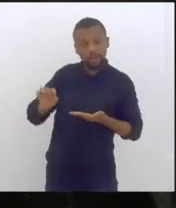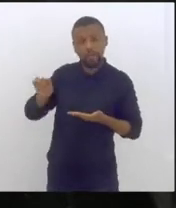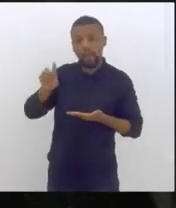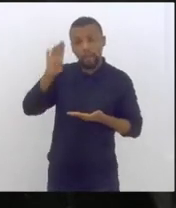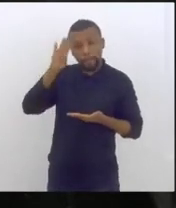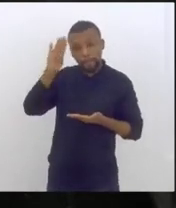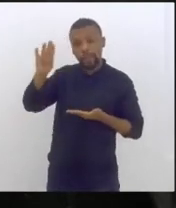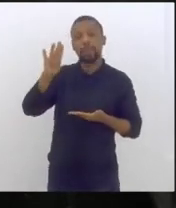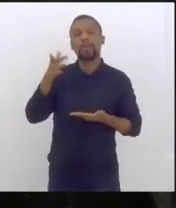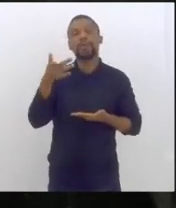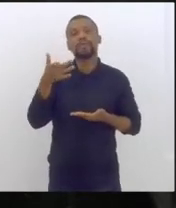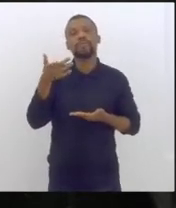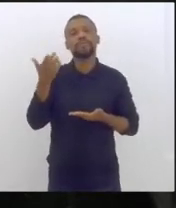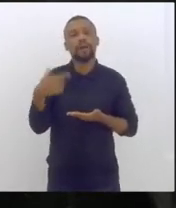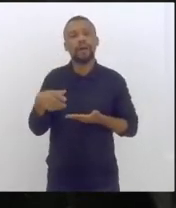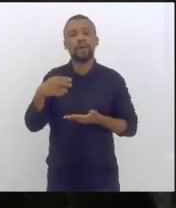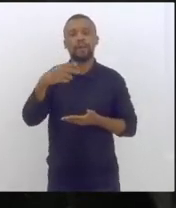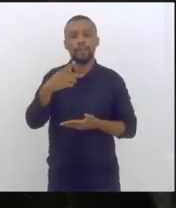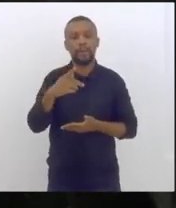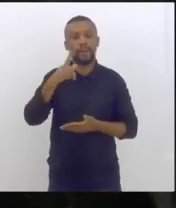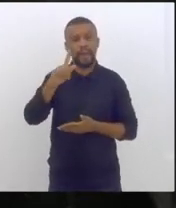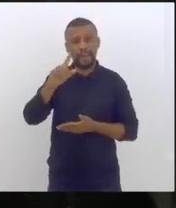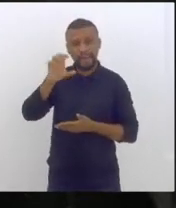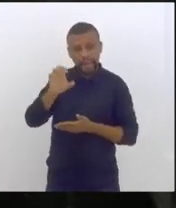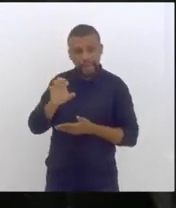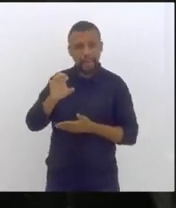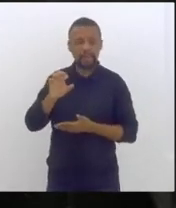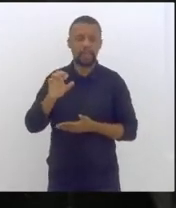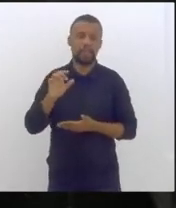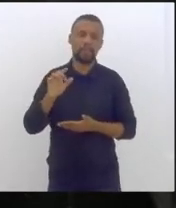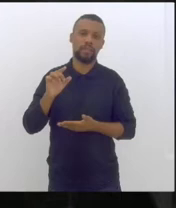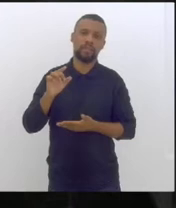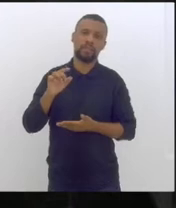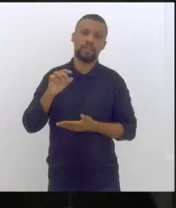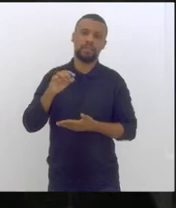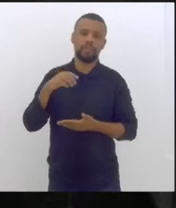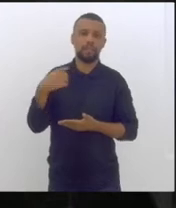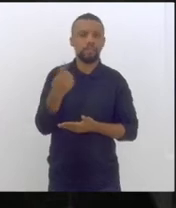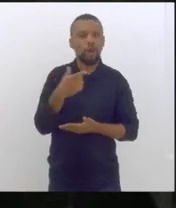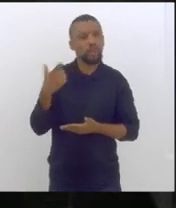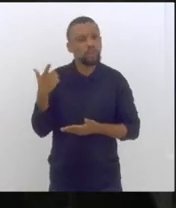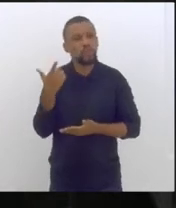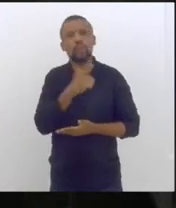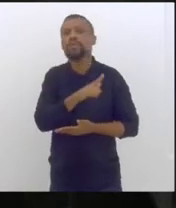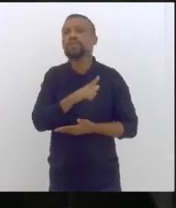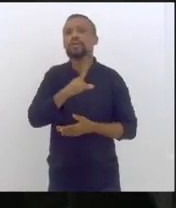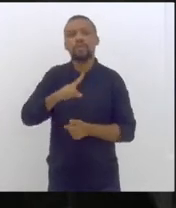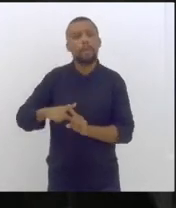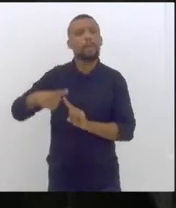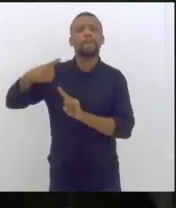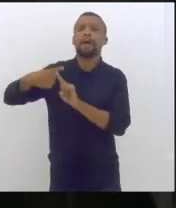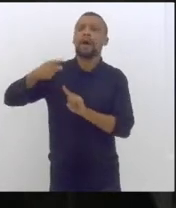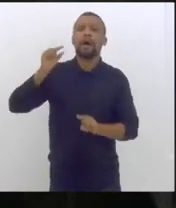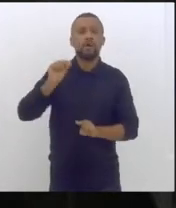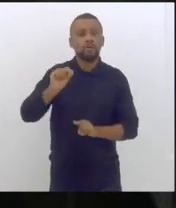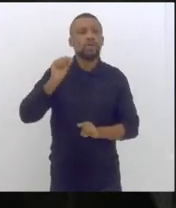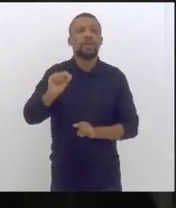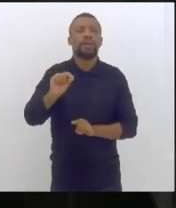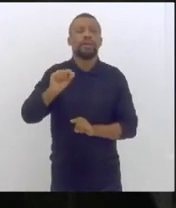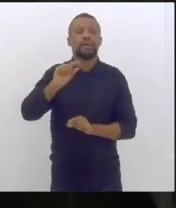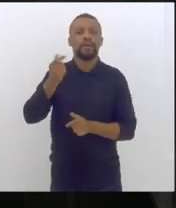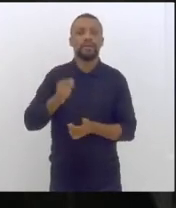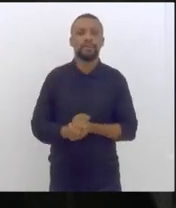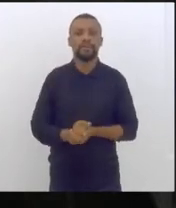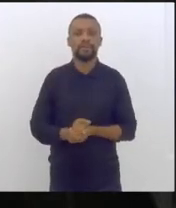participações especiais e conseguimos ainda no primeiro o